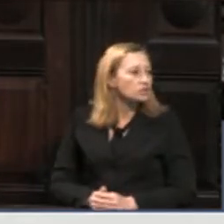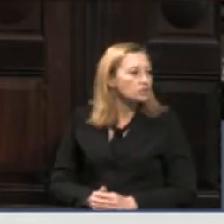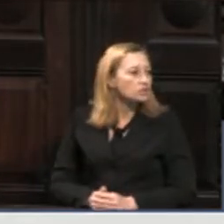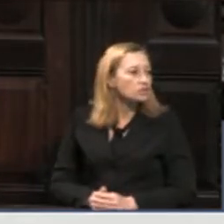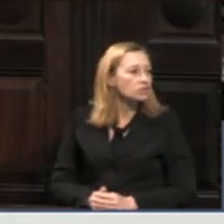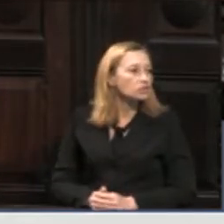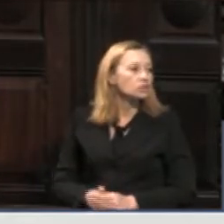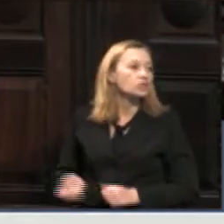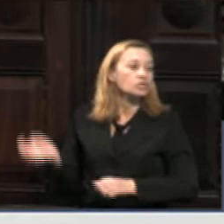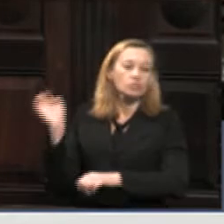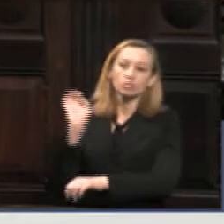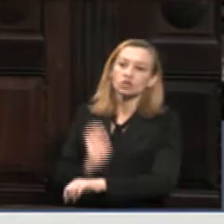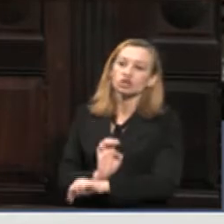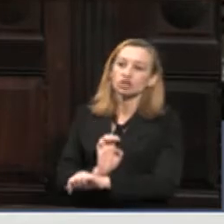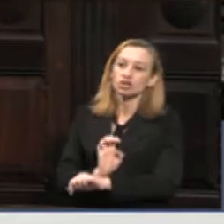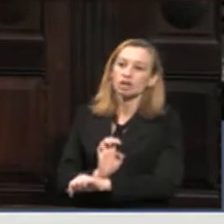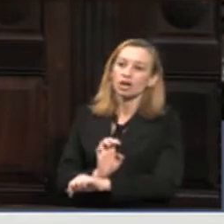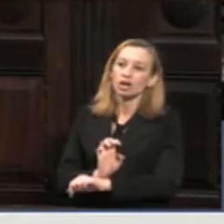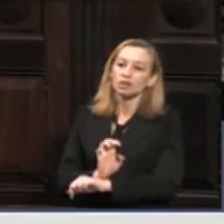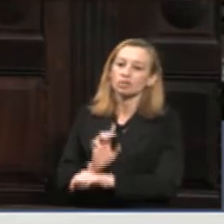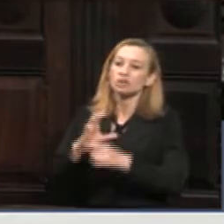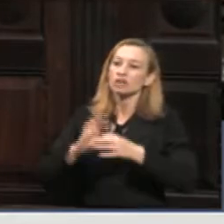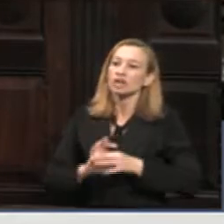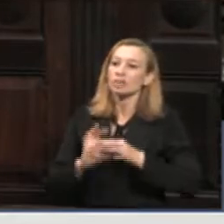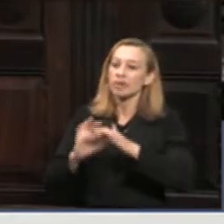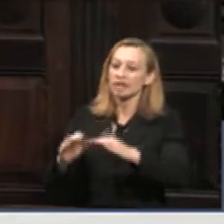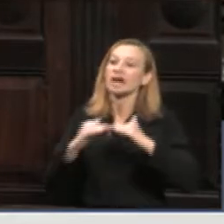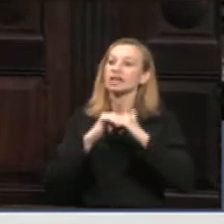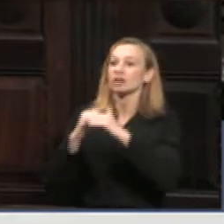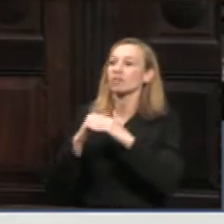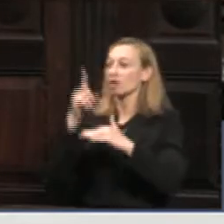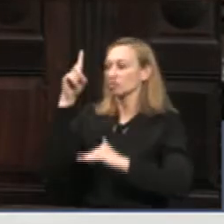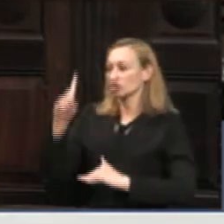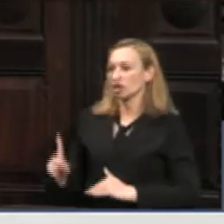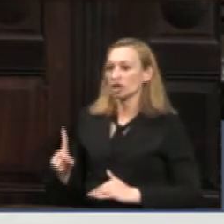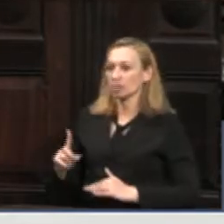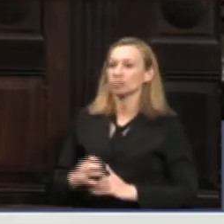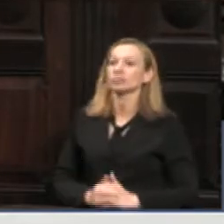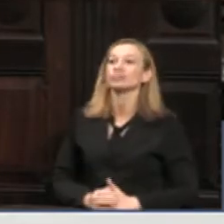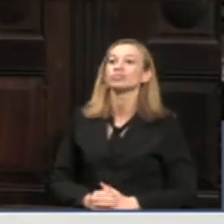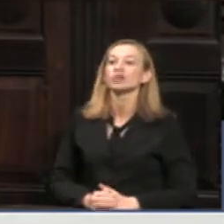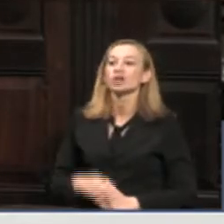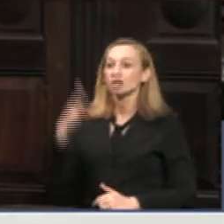do Estado Democrático do Direito e um Brasil